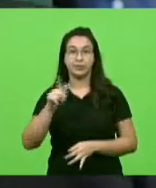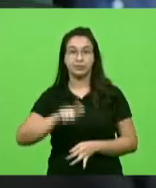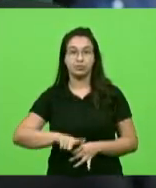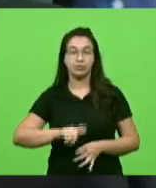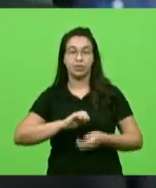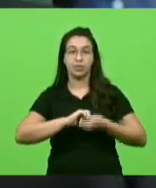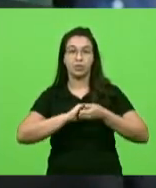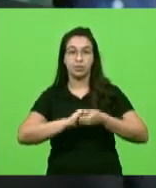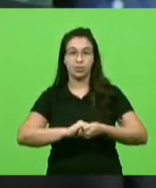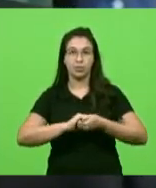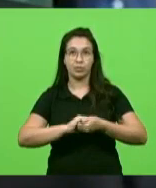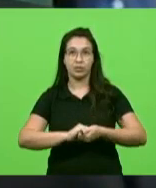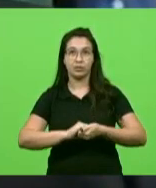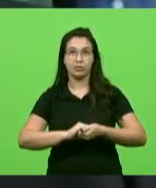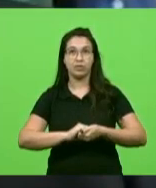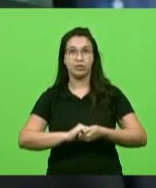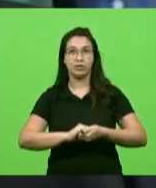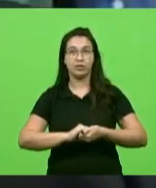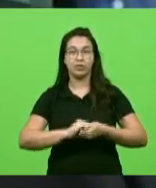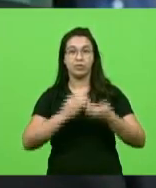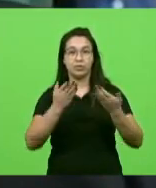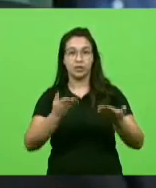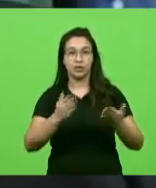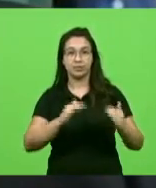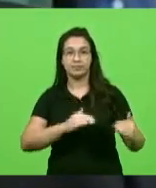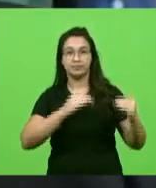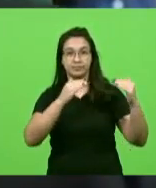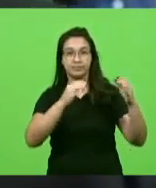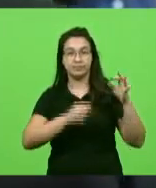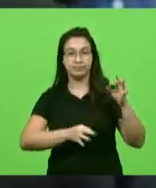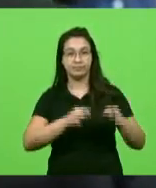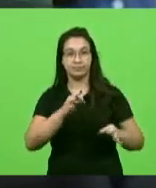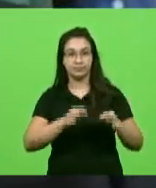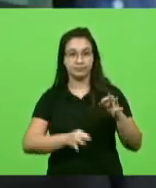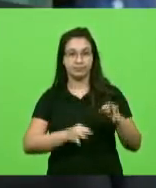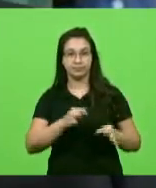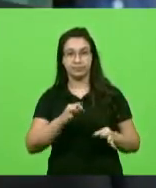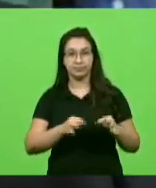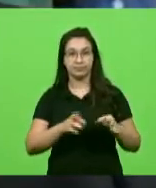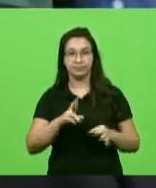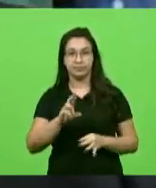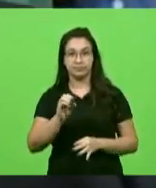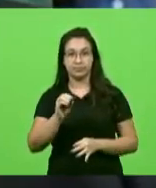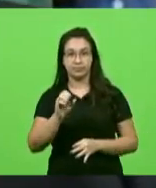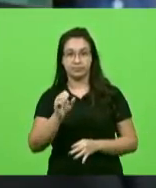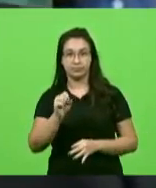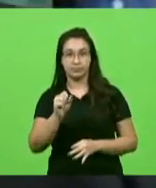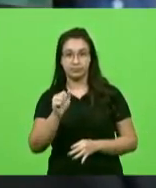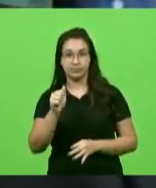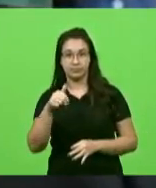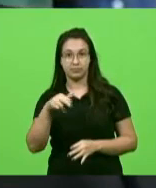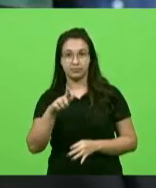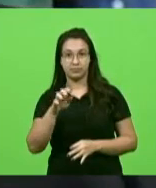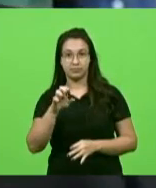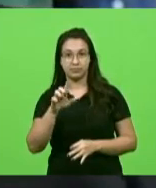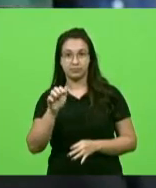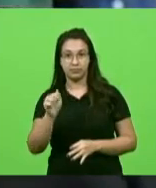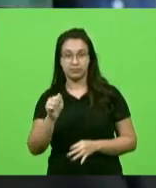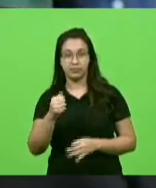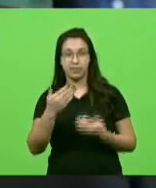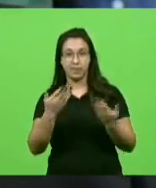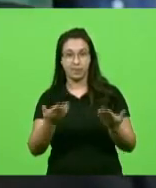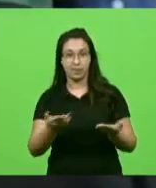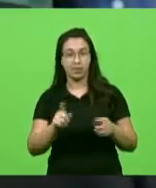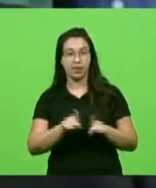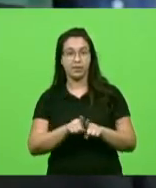presente Às vezes a desembargadora Rosane Portela o que a relatora do processo e seu nome e eu quero